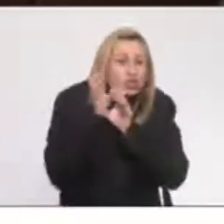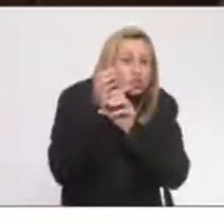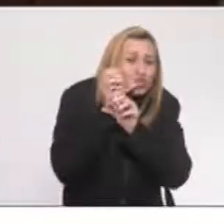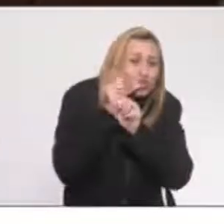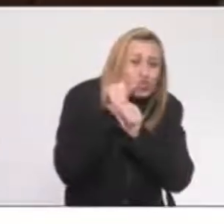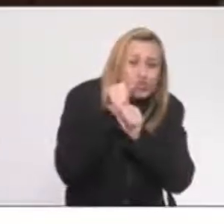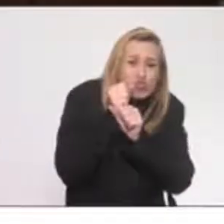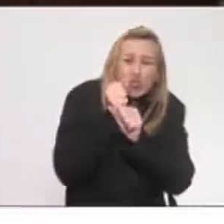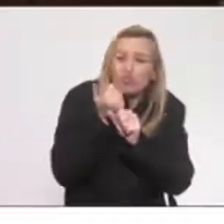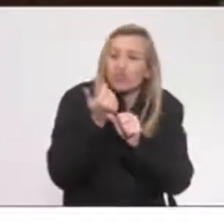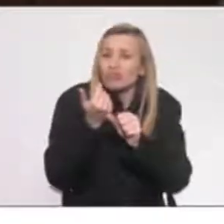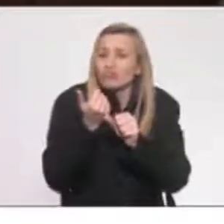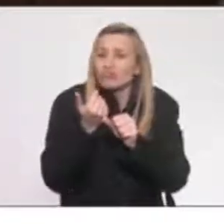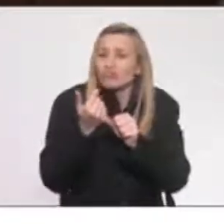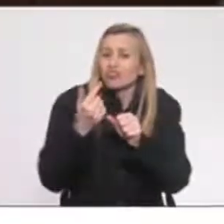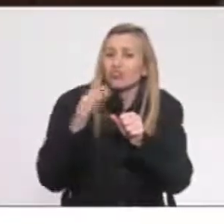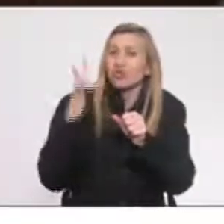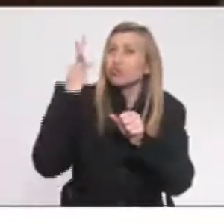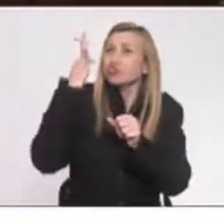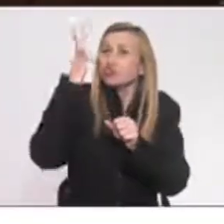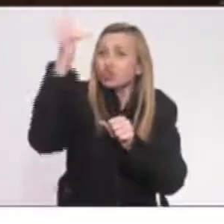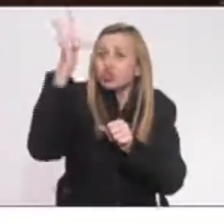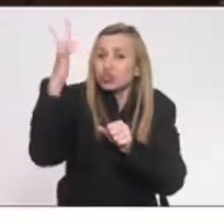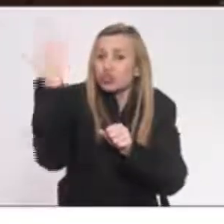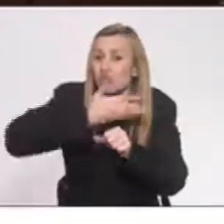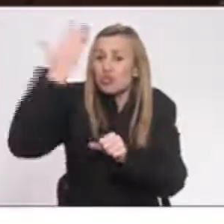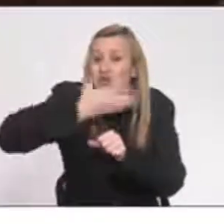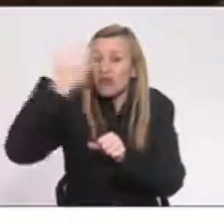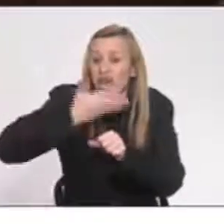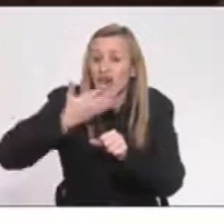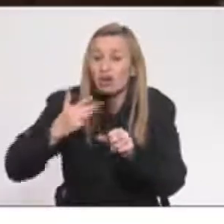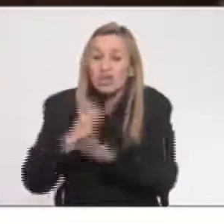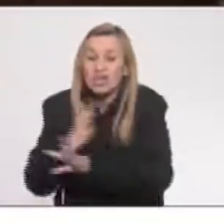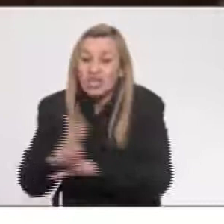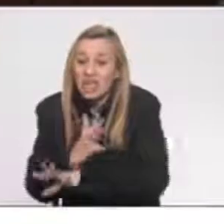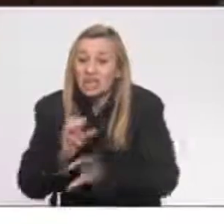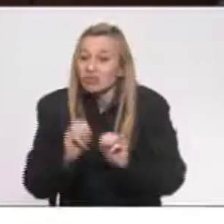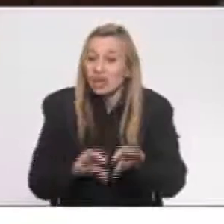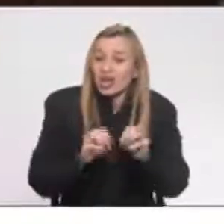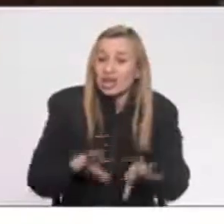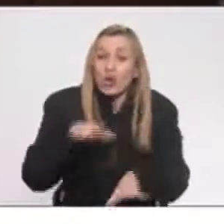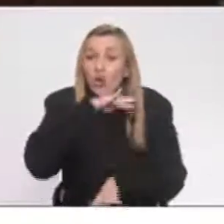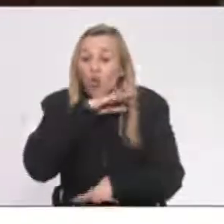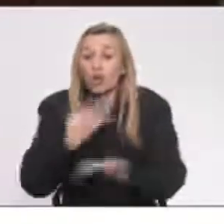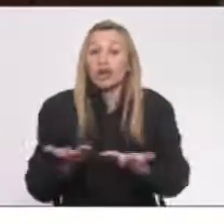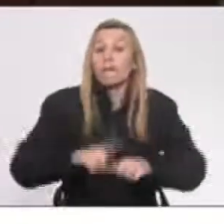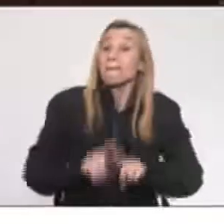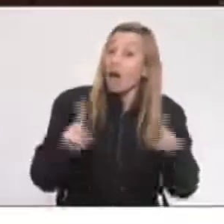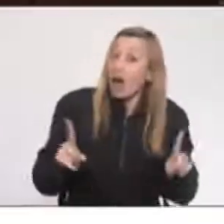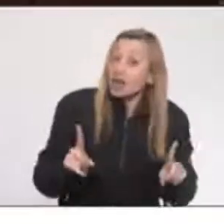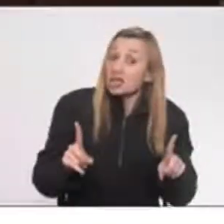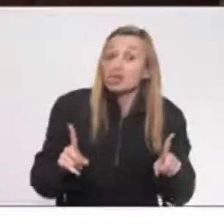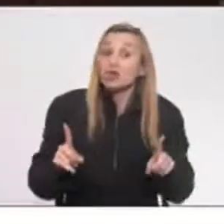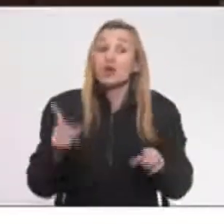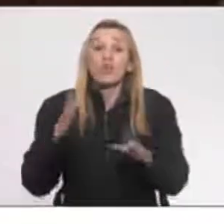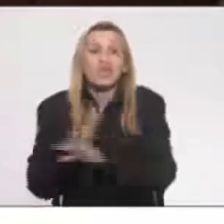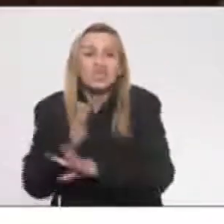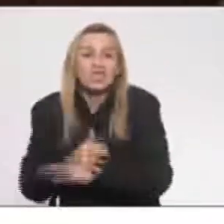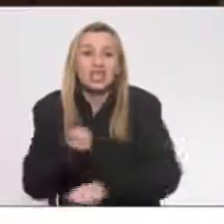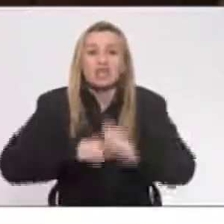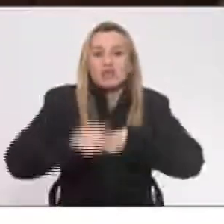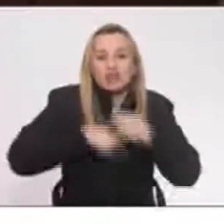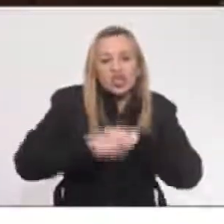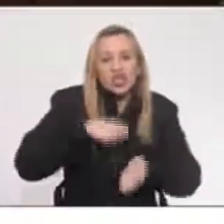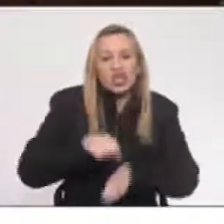uma cidade sem poda, uma cidade sem saúde, uma cidade com uma educação precária, mas uma cidade administrada com